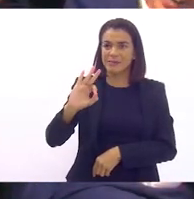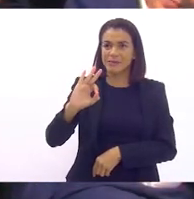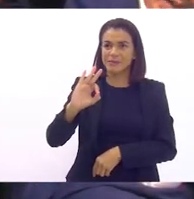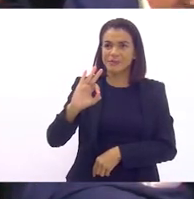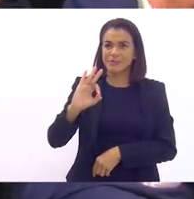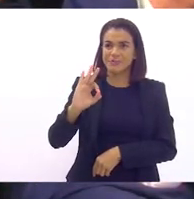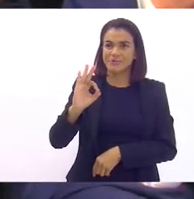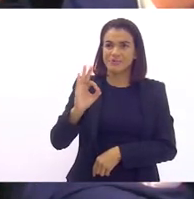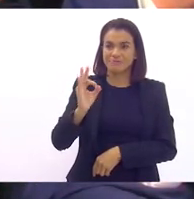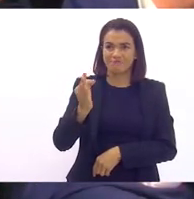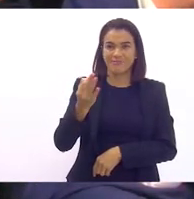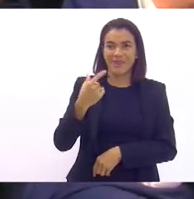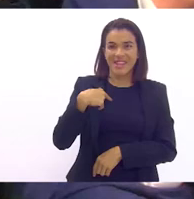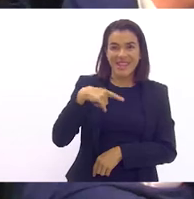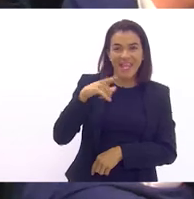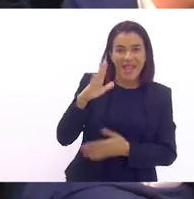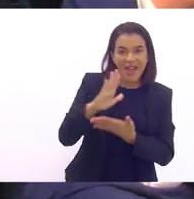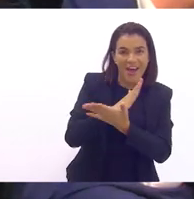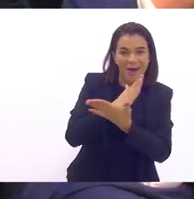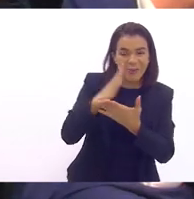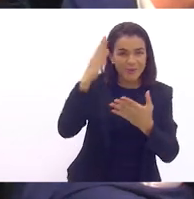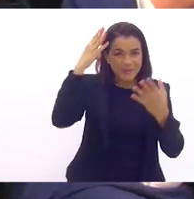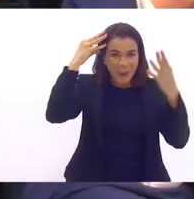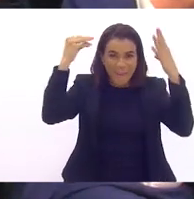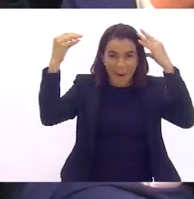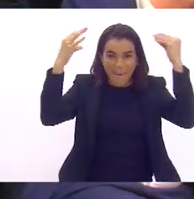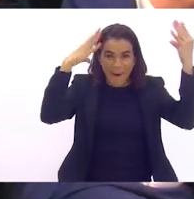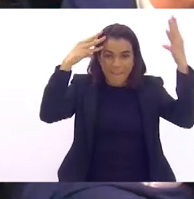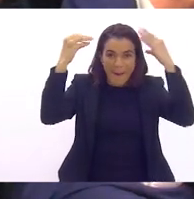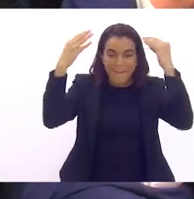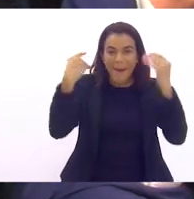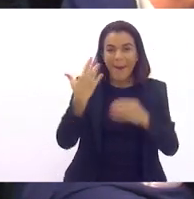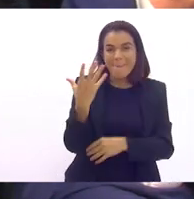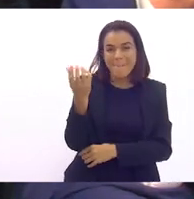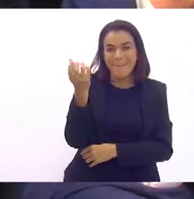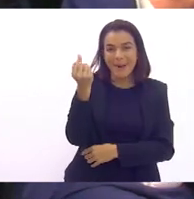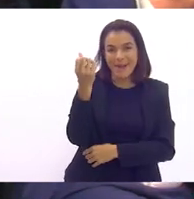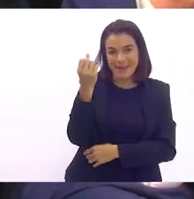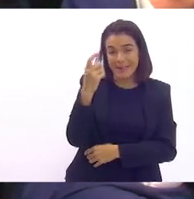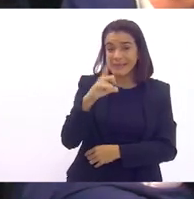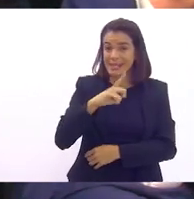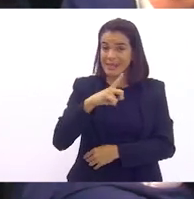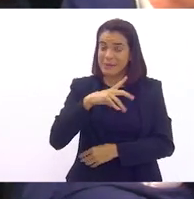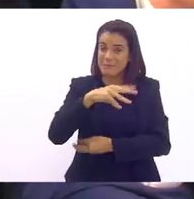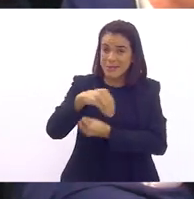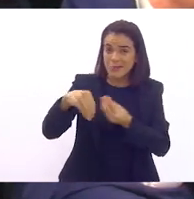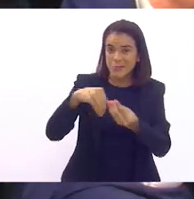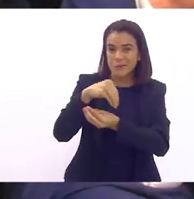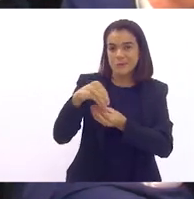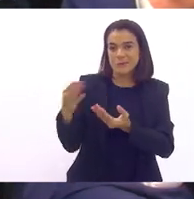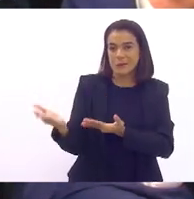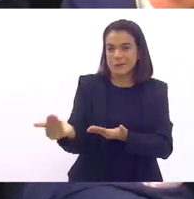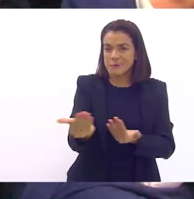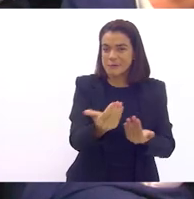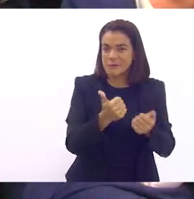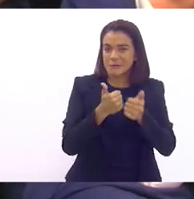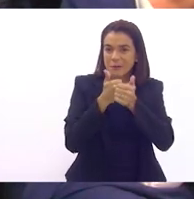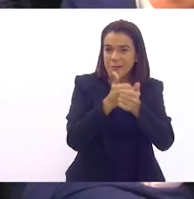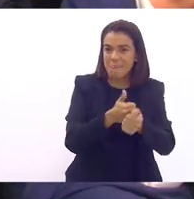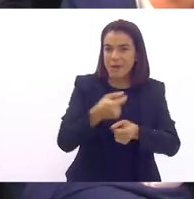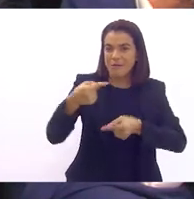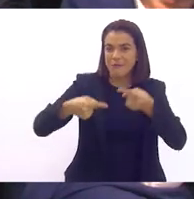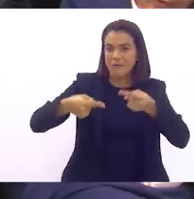no meio de tantas cabeças brancas a gente enxerga aqui né ter uma Juventude acompanhando um debate tão importante deputada